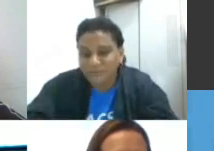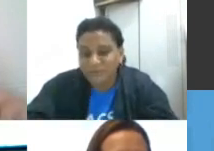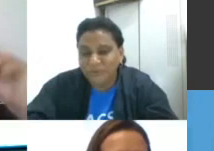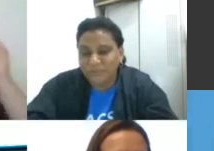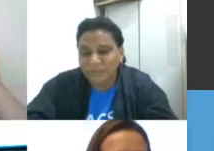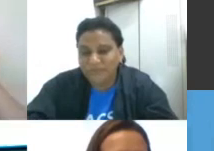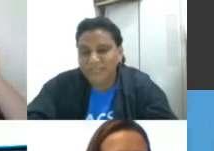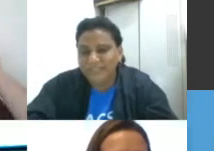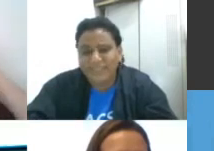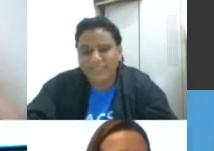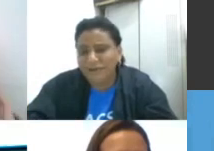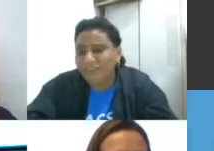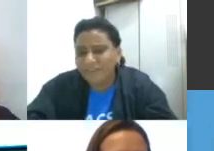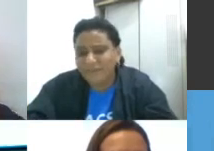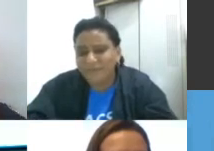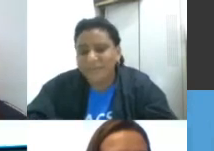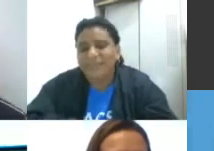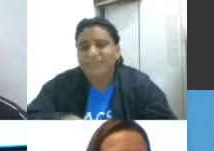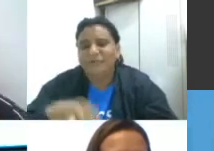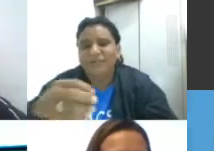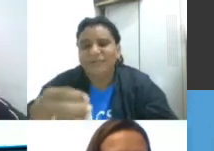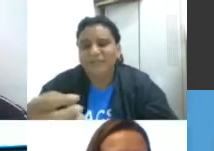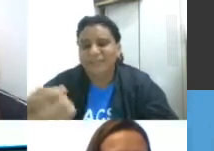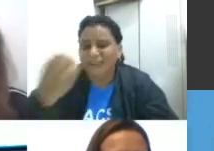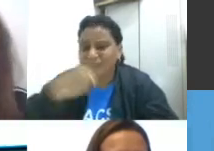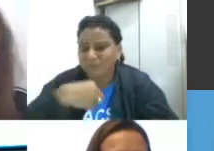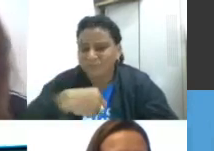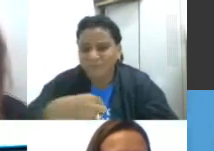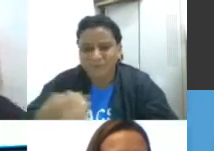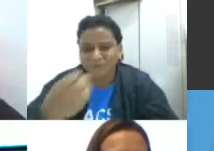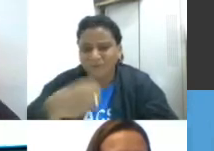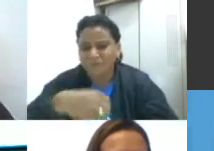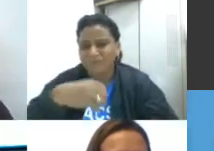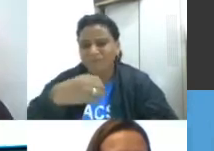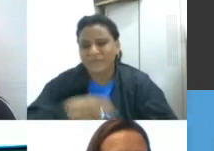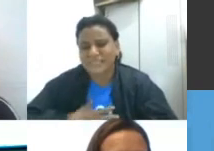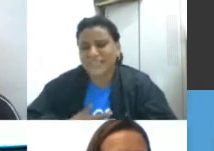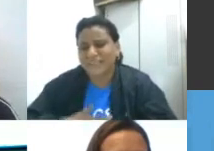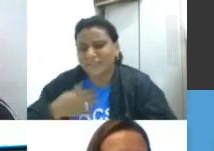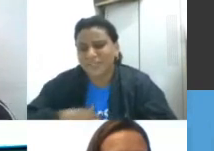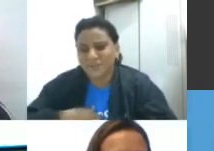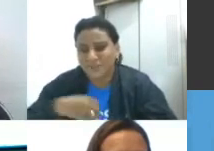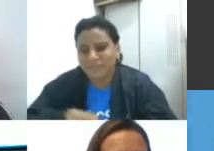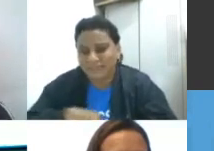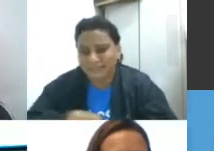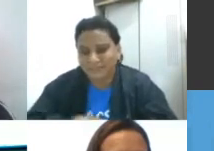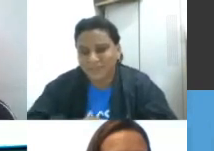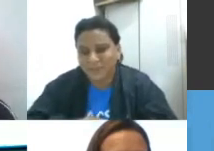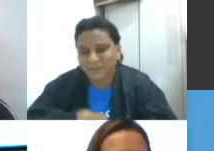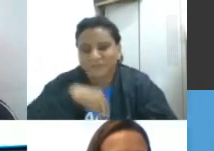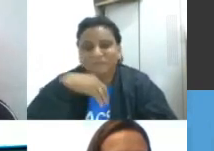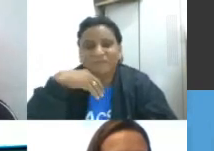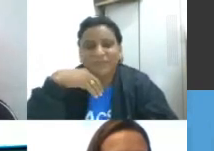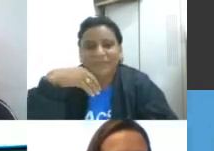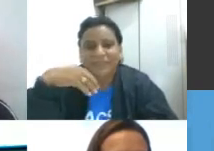comprimido e ela dizia que era horrível e quando ela tomava o primeiro comprimido parecia que era um tijolo batendo no